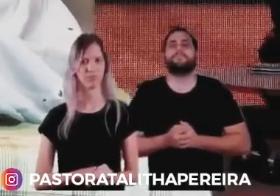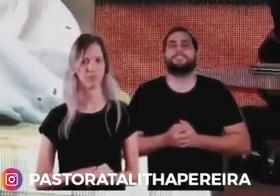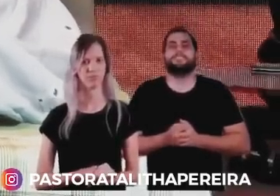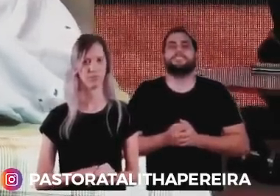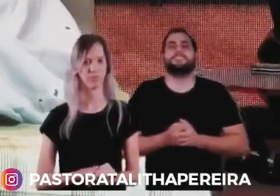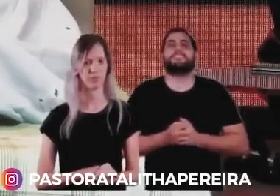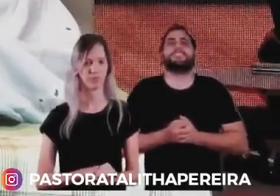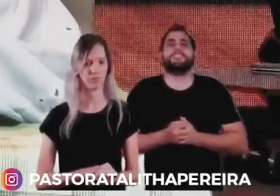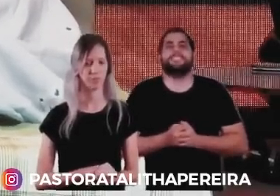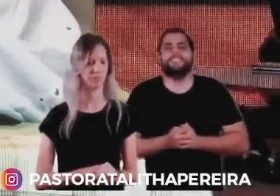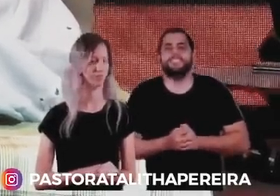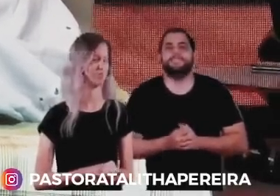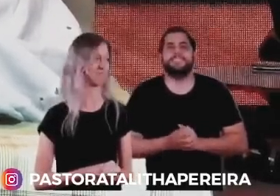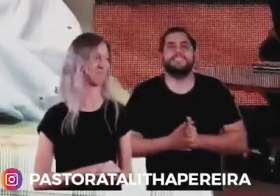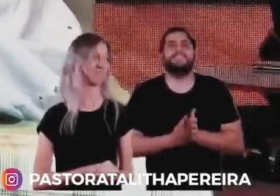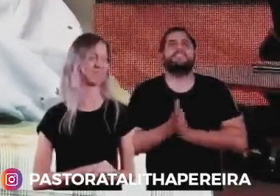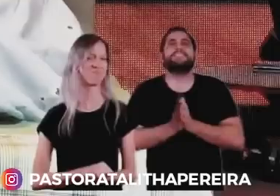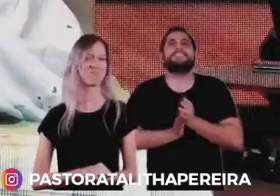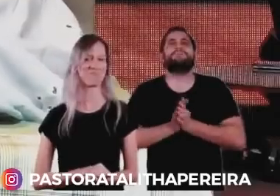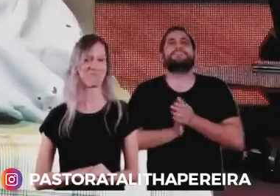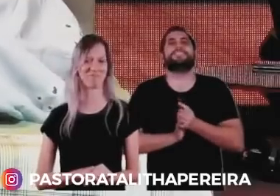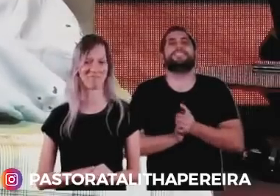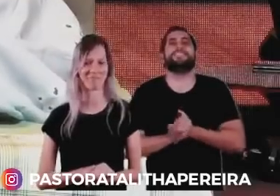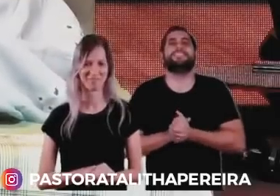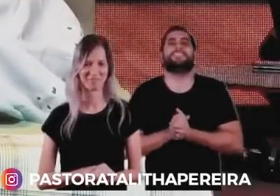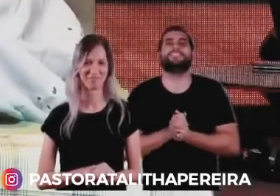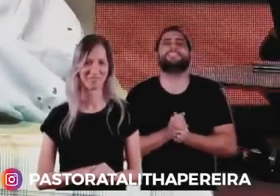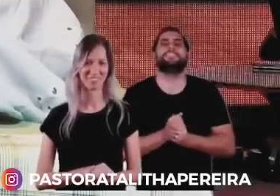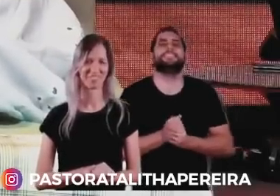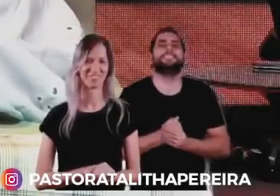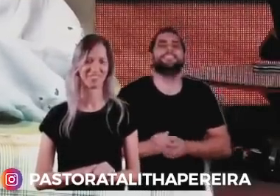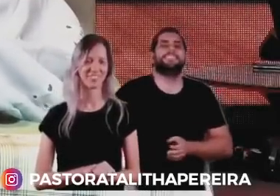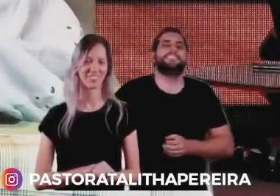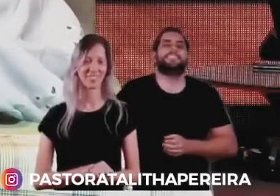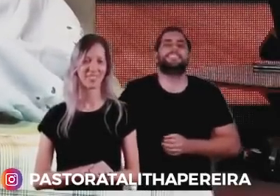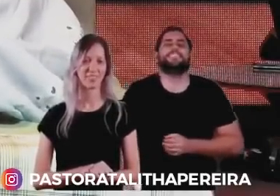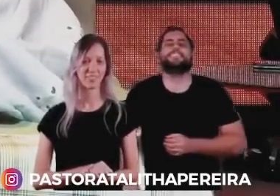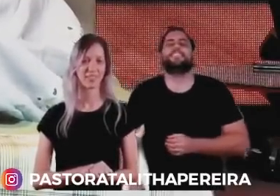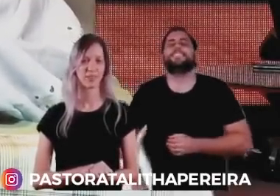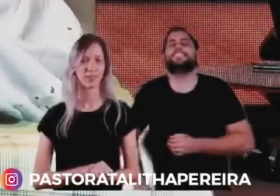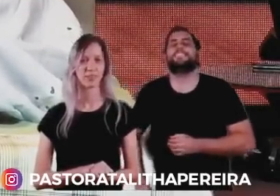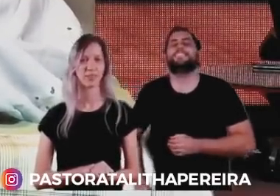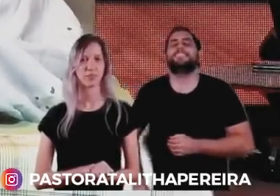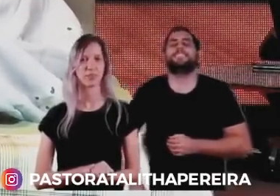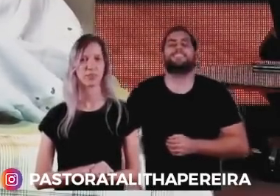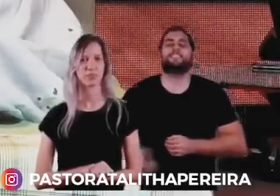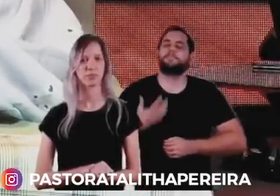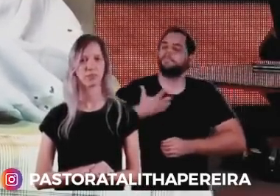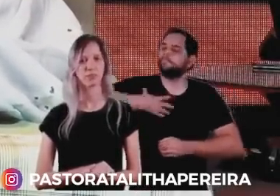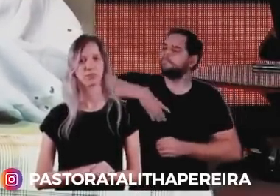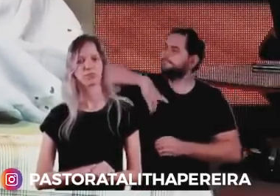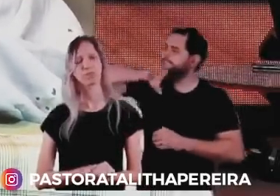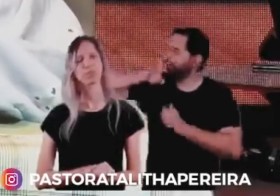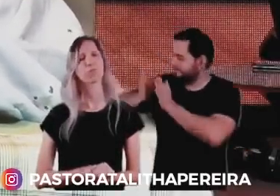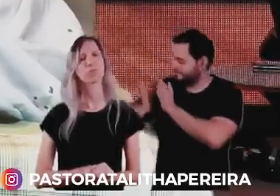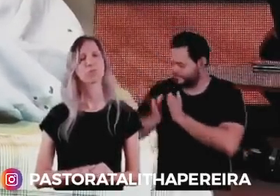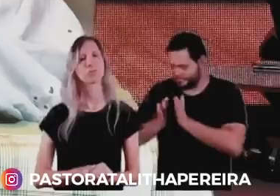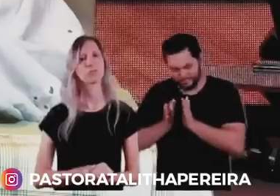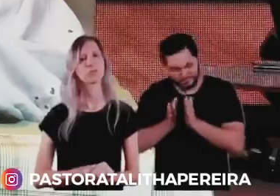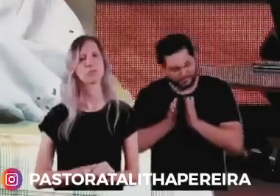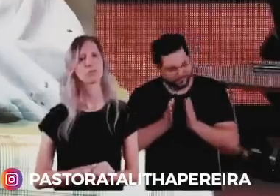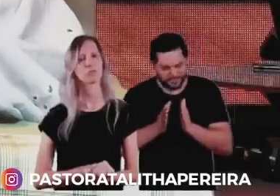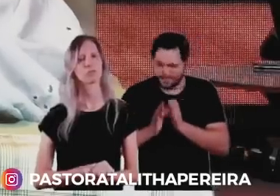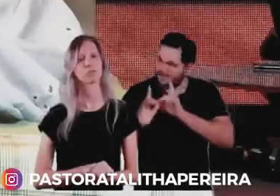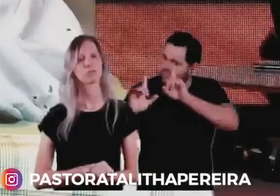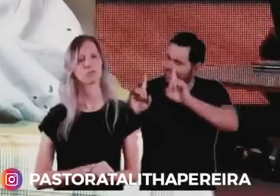Um versado. Deus guiou o teu caminho até juntar-se com